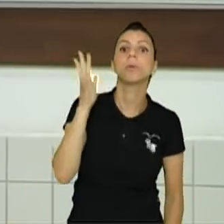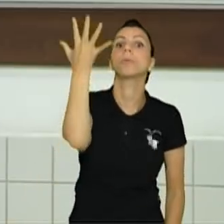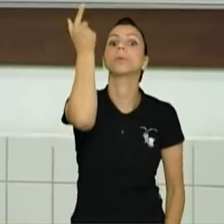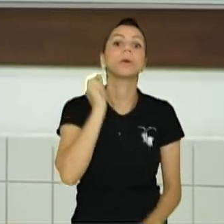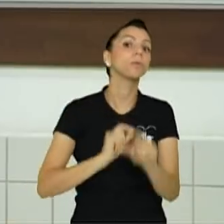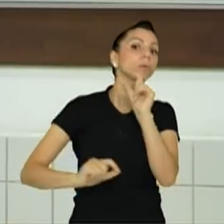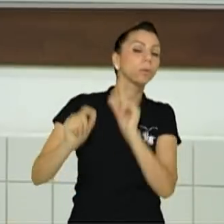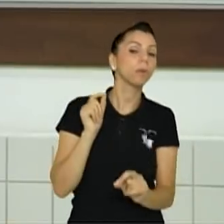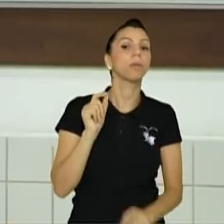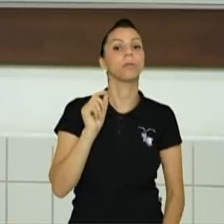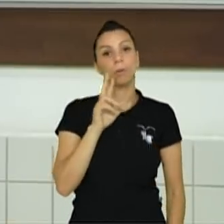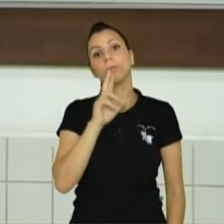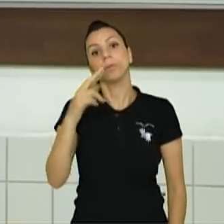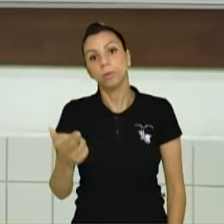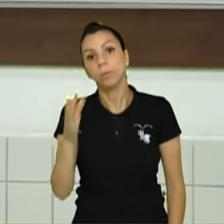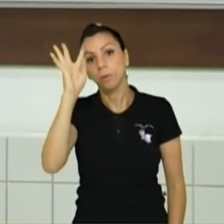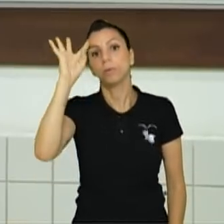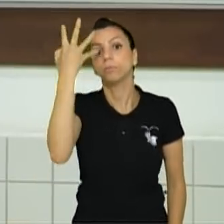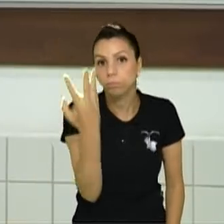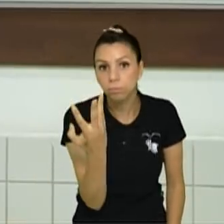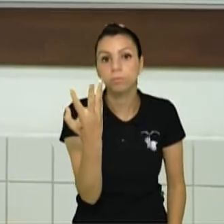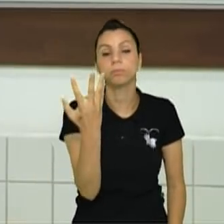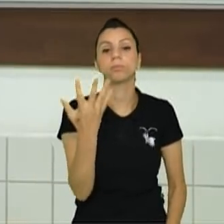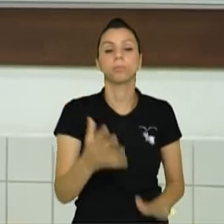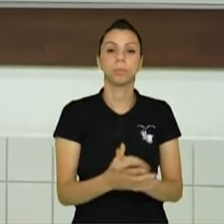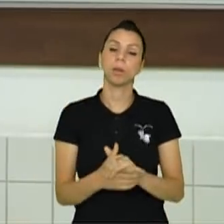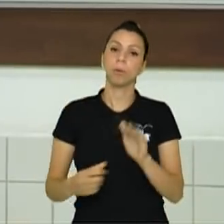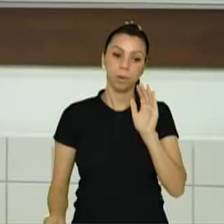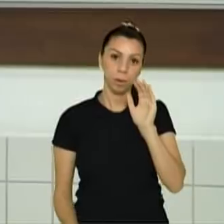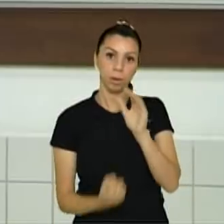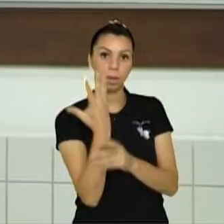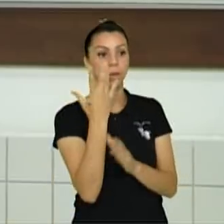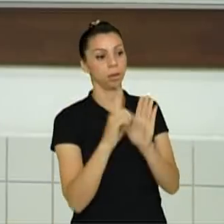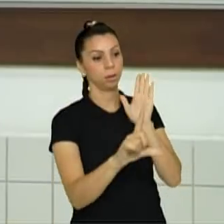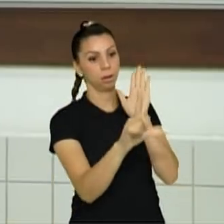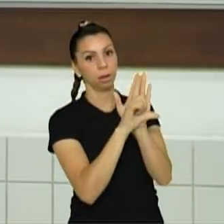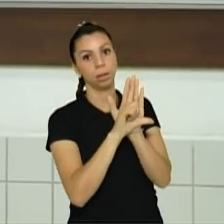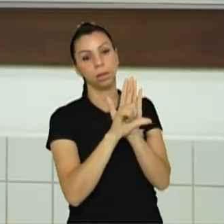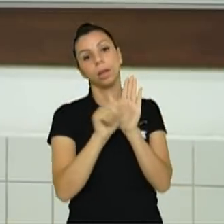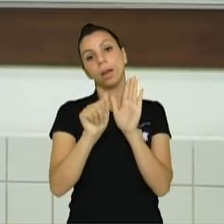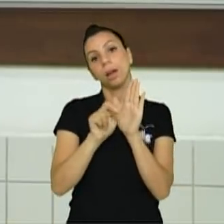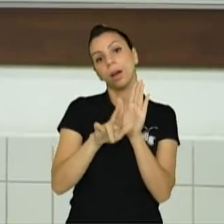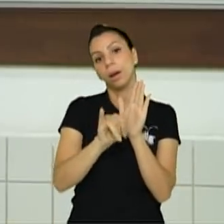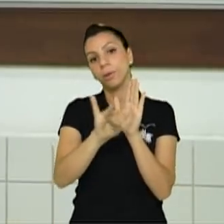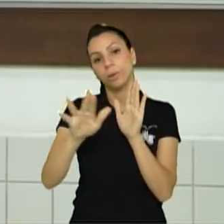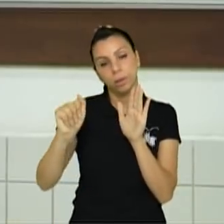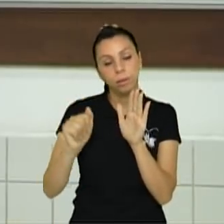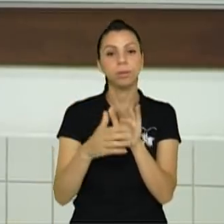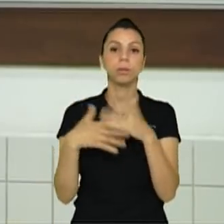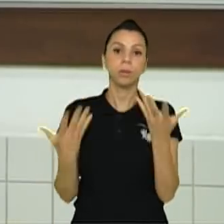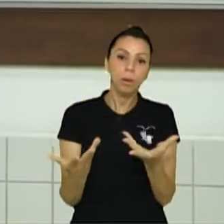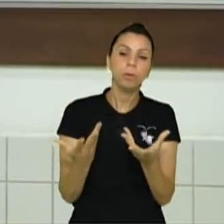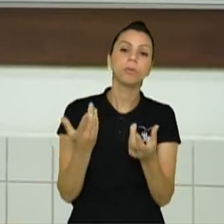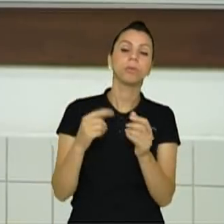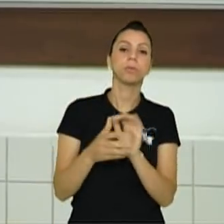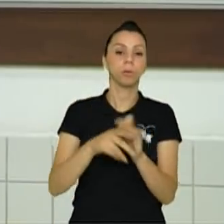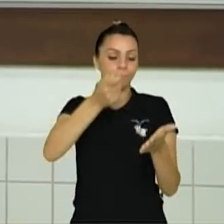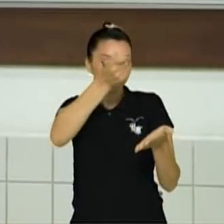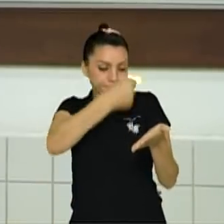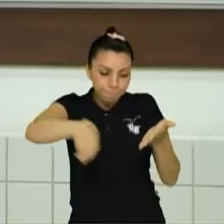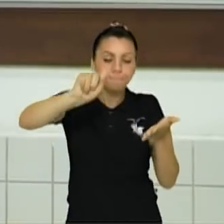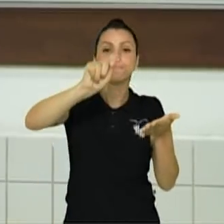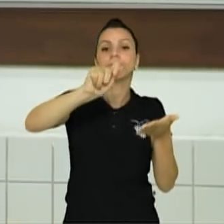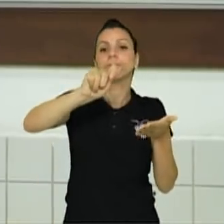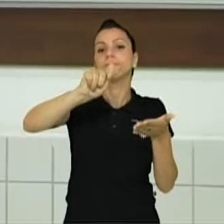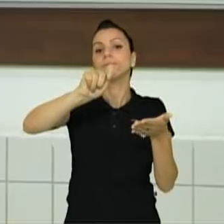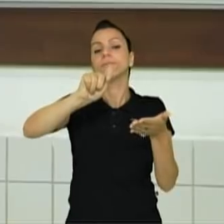deu resultado, de maneira que tivemos a Lei Áurea. E quando a Lei Áurea foi assinada, ela